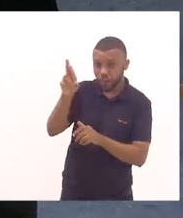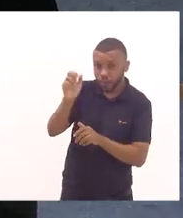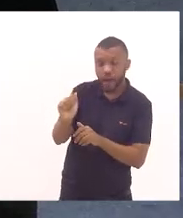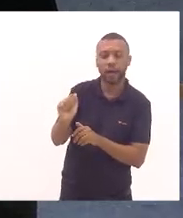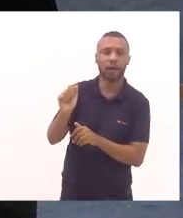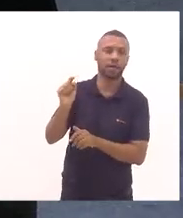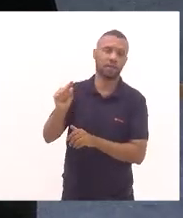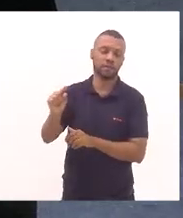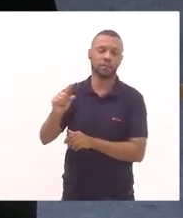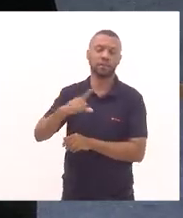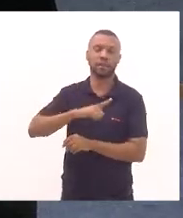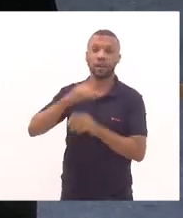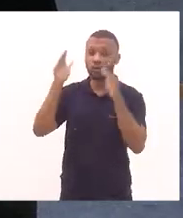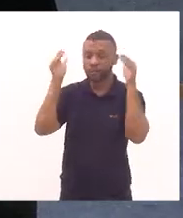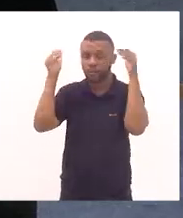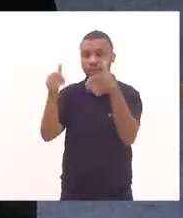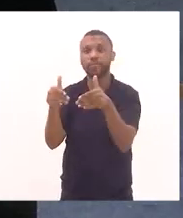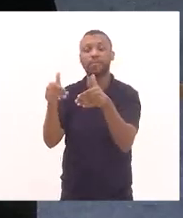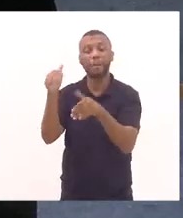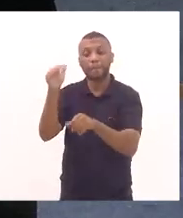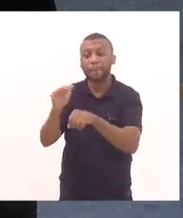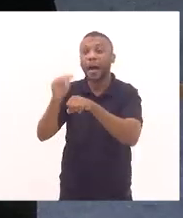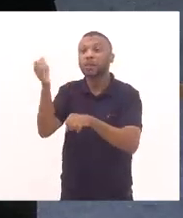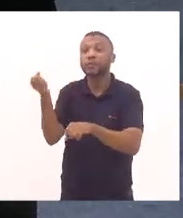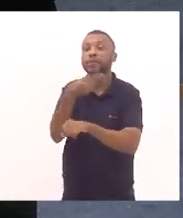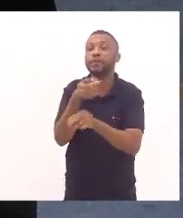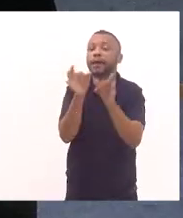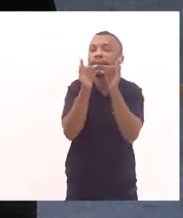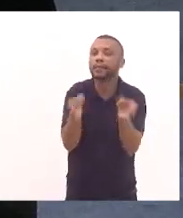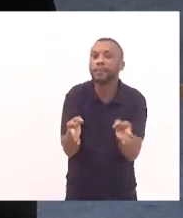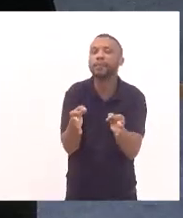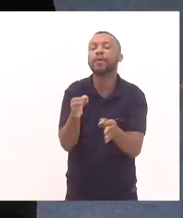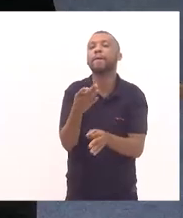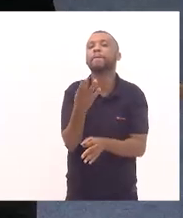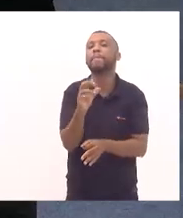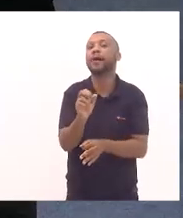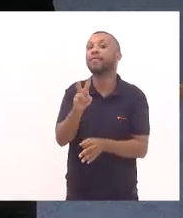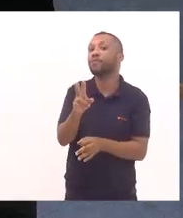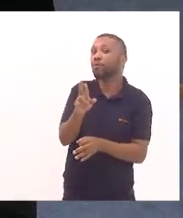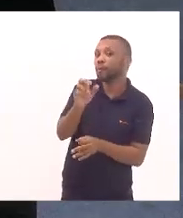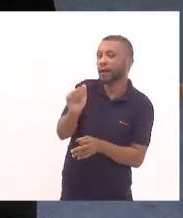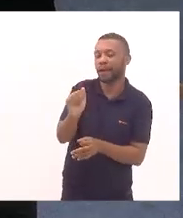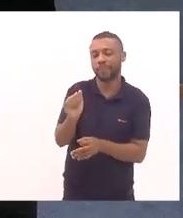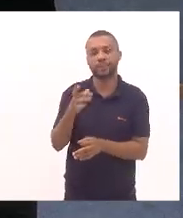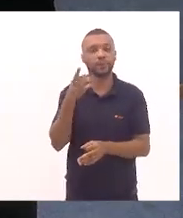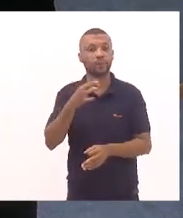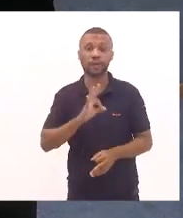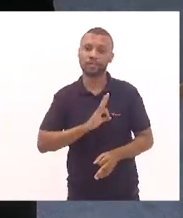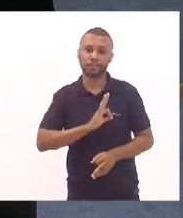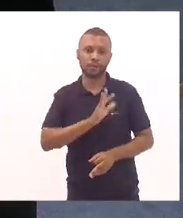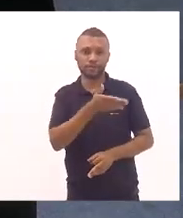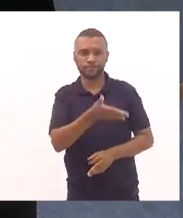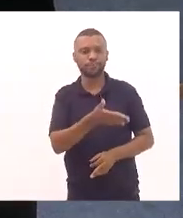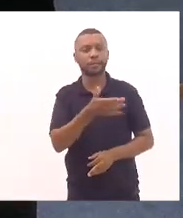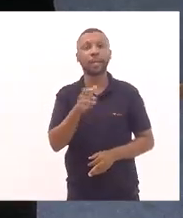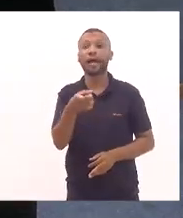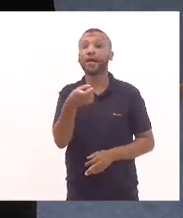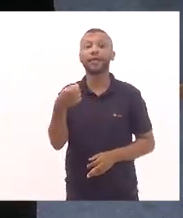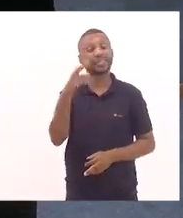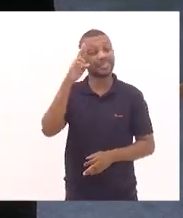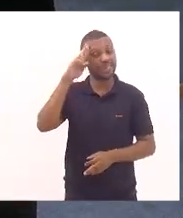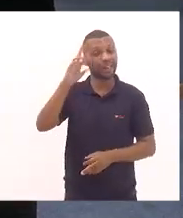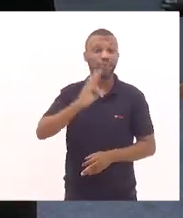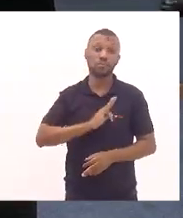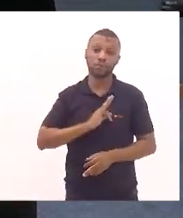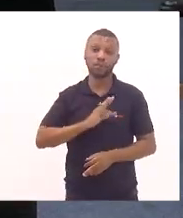critérios, especificando o que vai além da bravura. Deputada Marta Rocha é um exemplo, deputada que ex-chefe de polícia